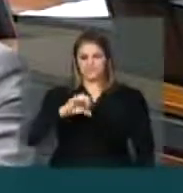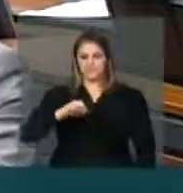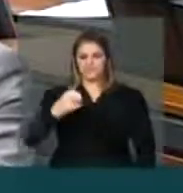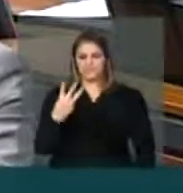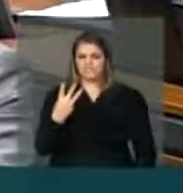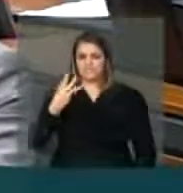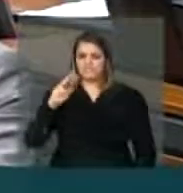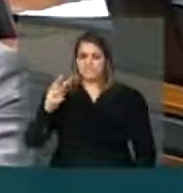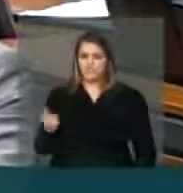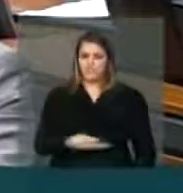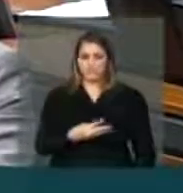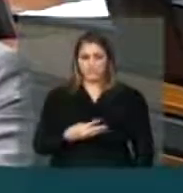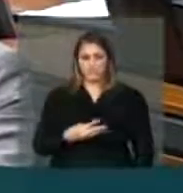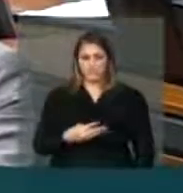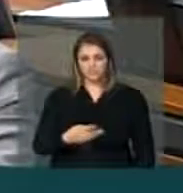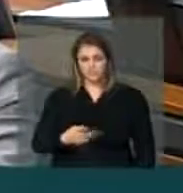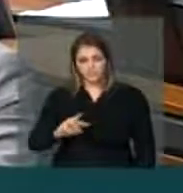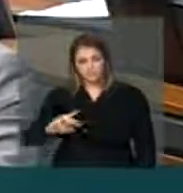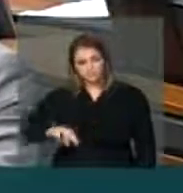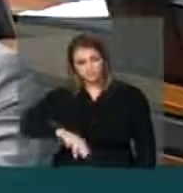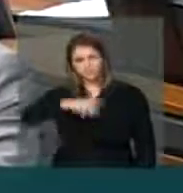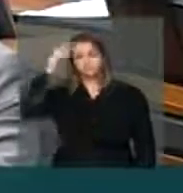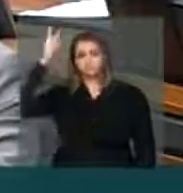mil milhões tinham passado para